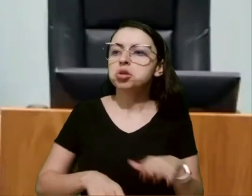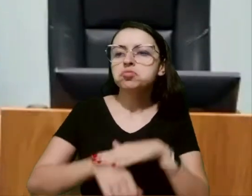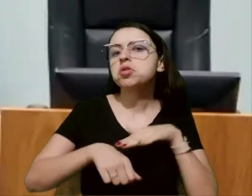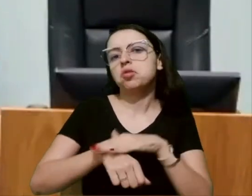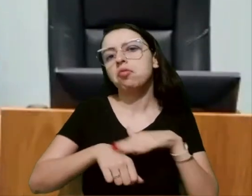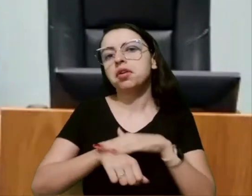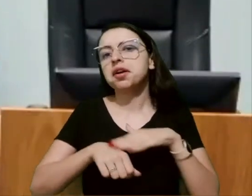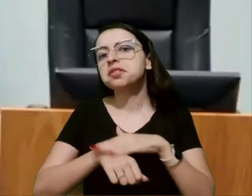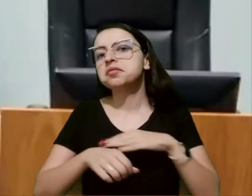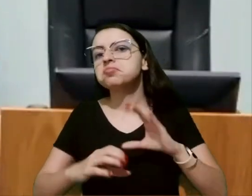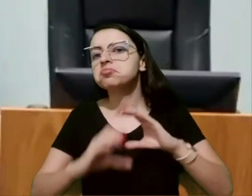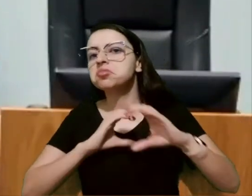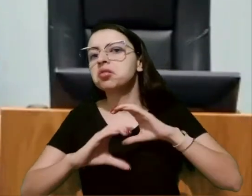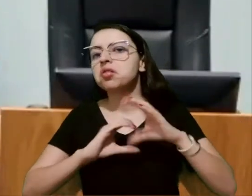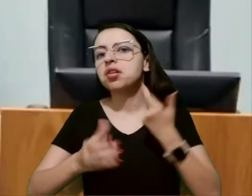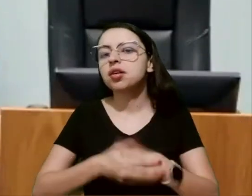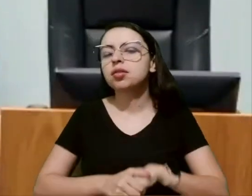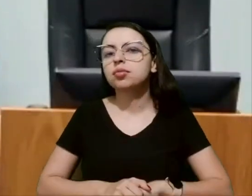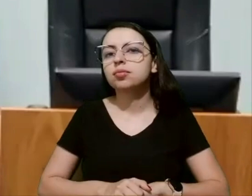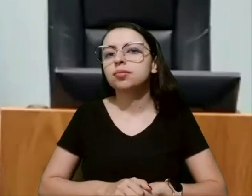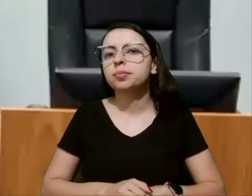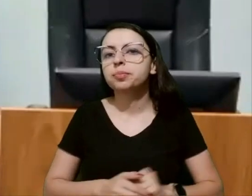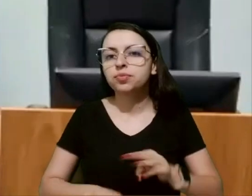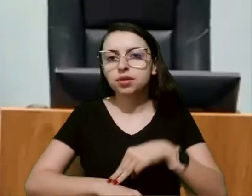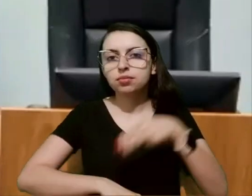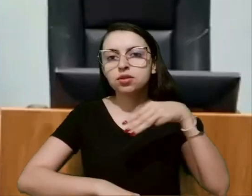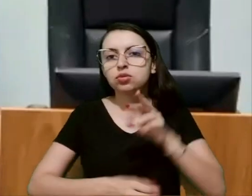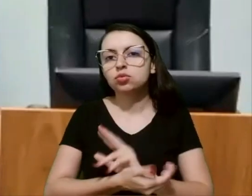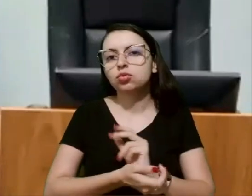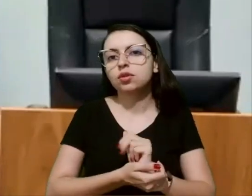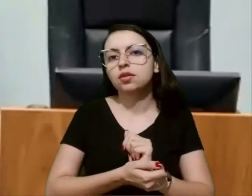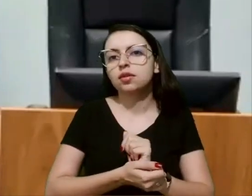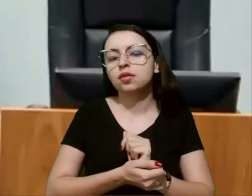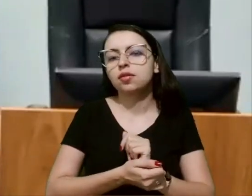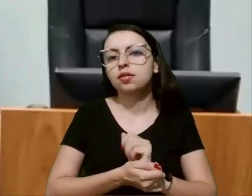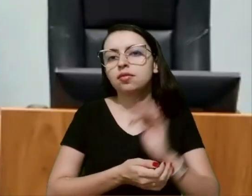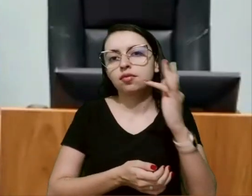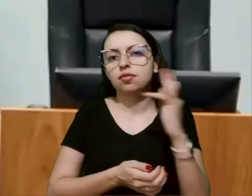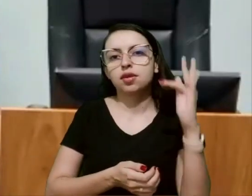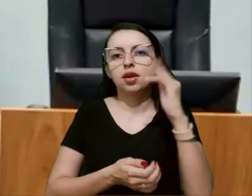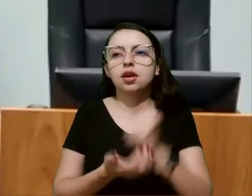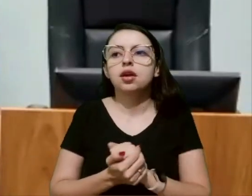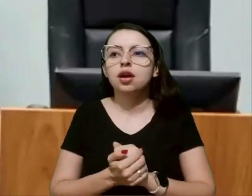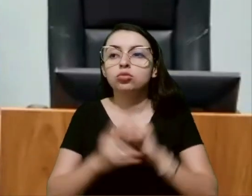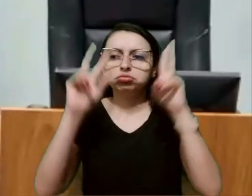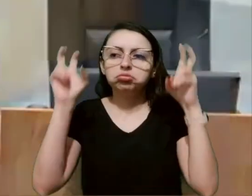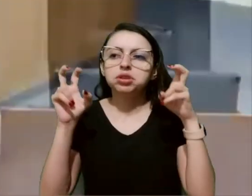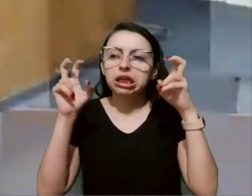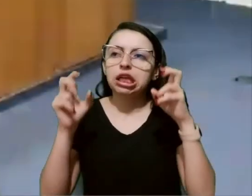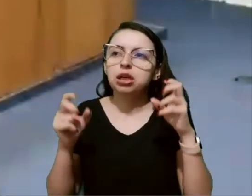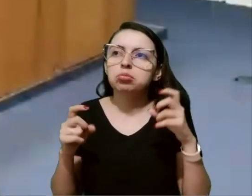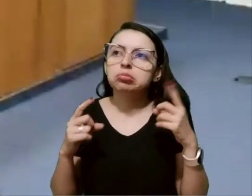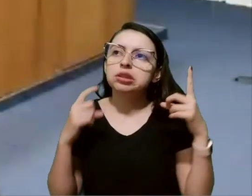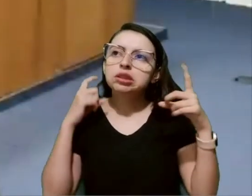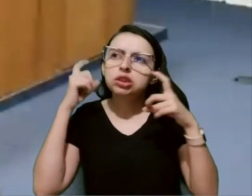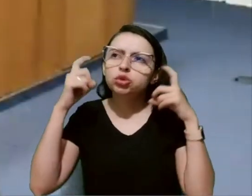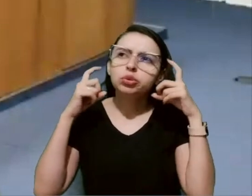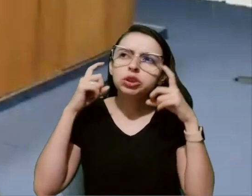manhã com a magistratura federal a respeito desse assunto que me é tão caro, se confunde com a minha